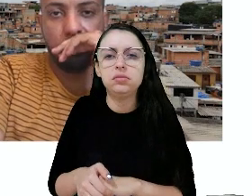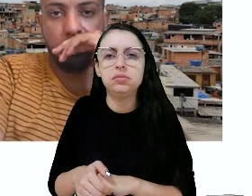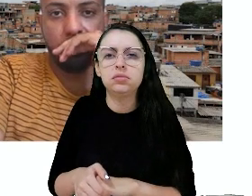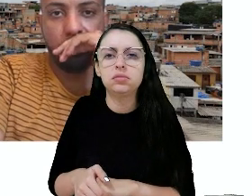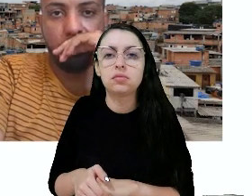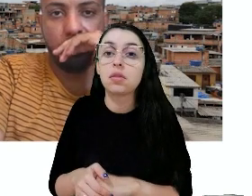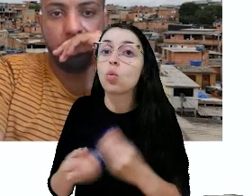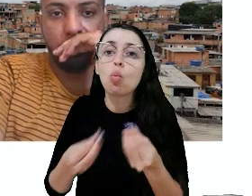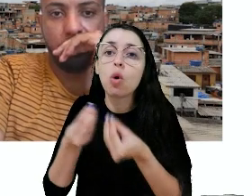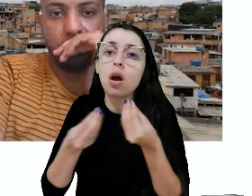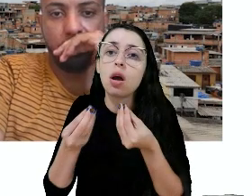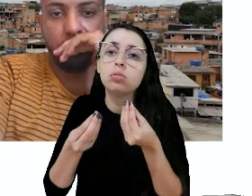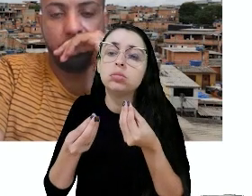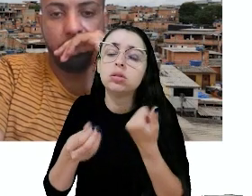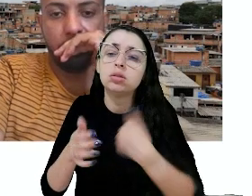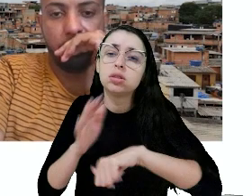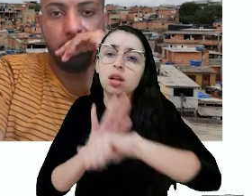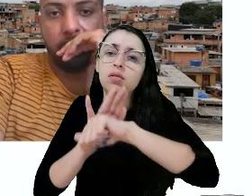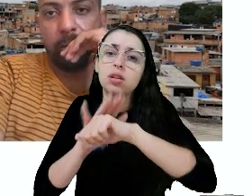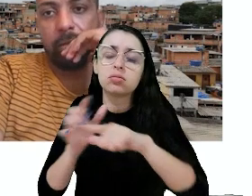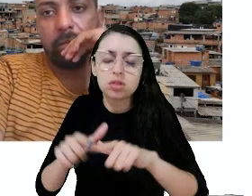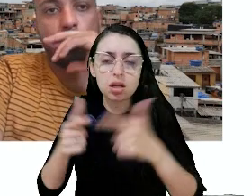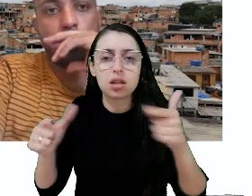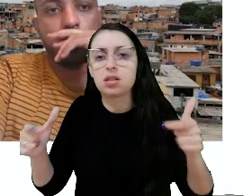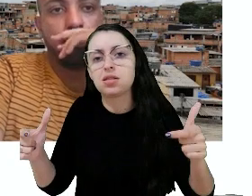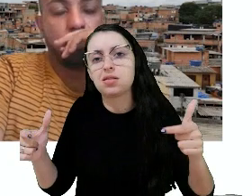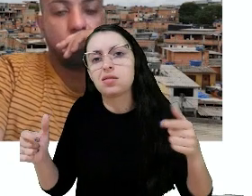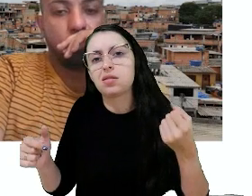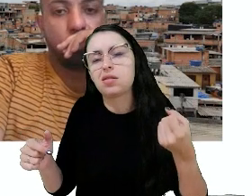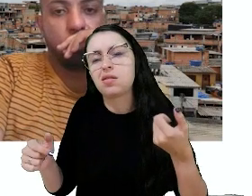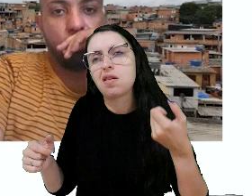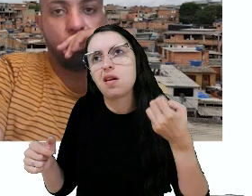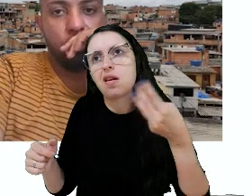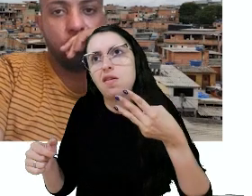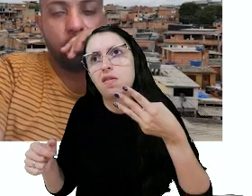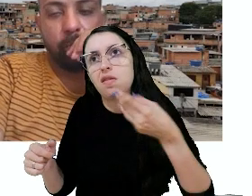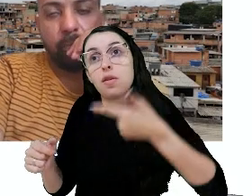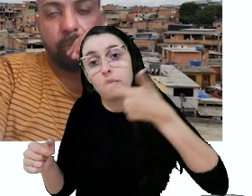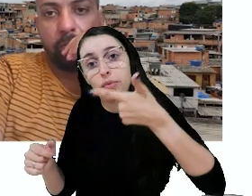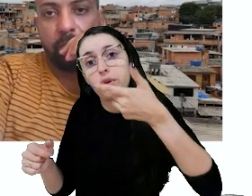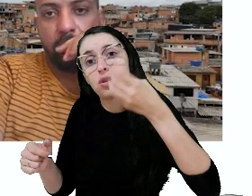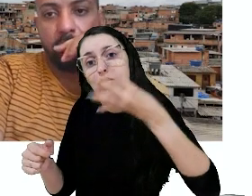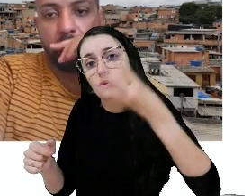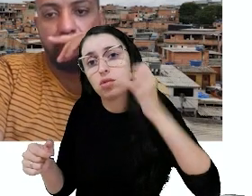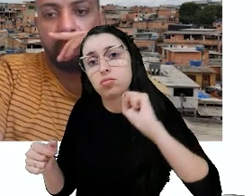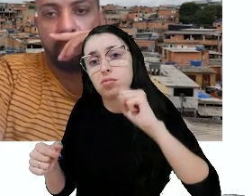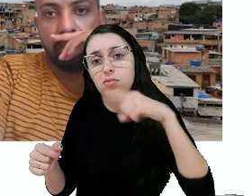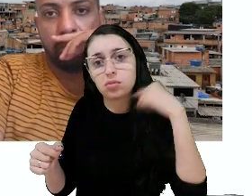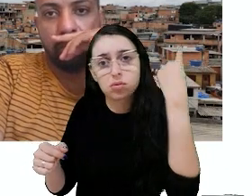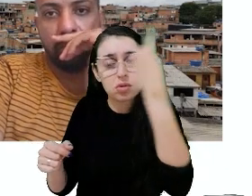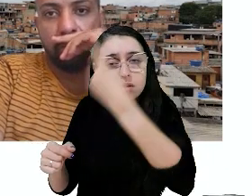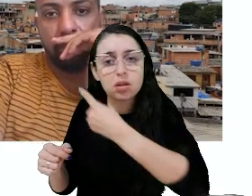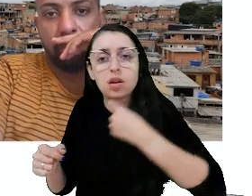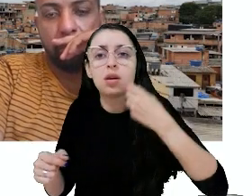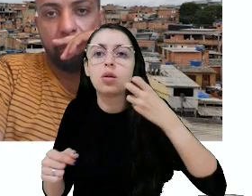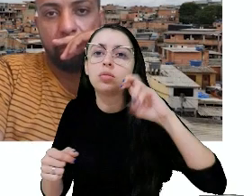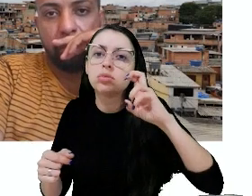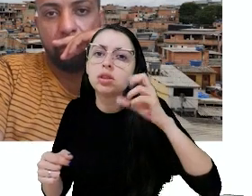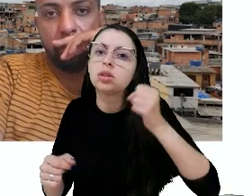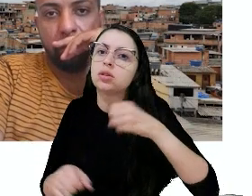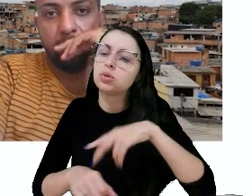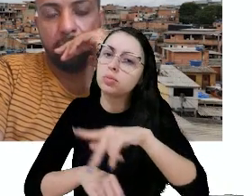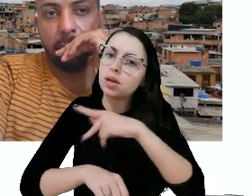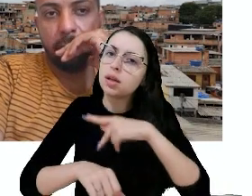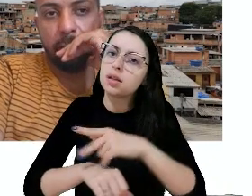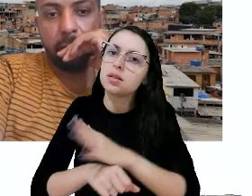vamos lidar com as questões da violência que aumentaram para o convívio de 24 horas por dia? continuamos o quinto país que mais